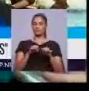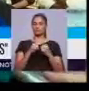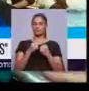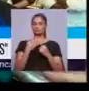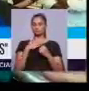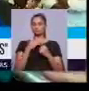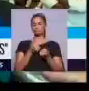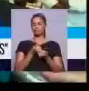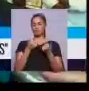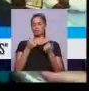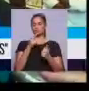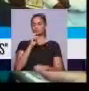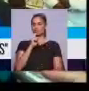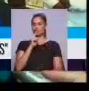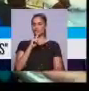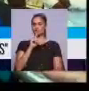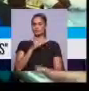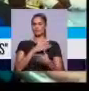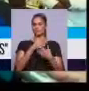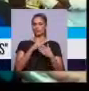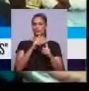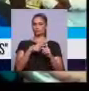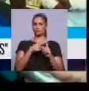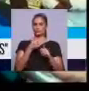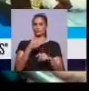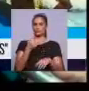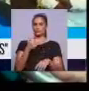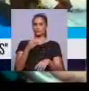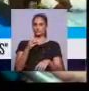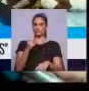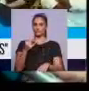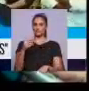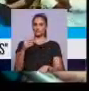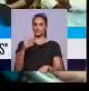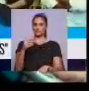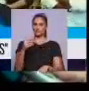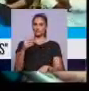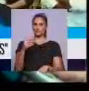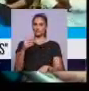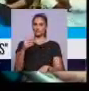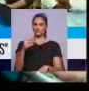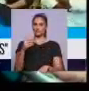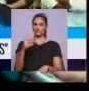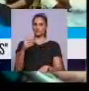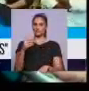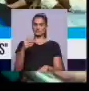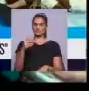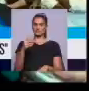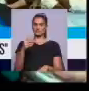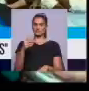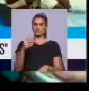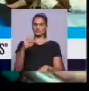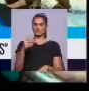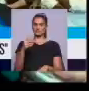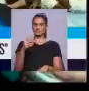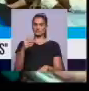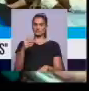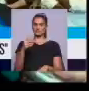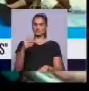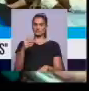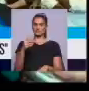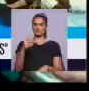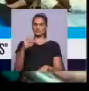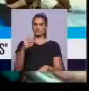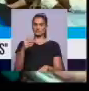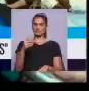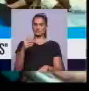melhor que seja possível até 26 cumprir as metas para que se apontam é inacreditável pela primeira vez que se faz um orçamento para um